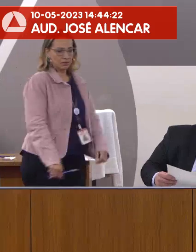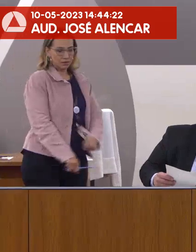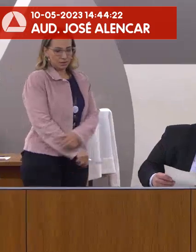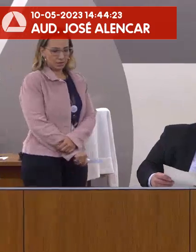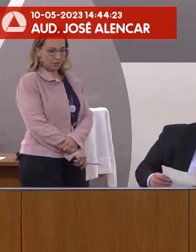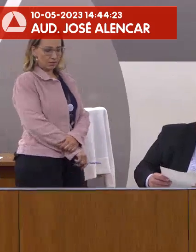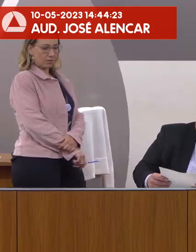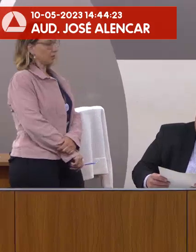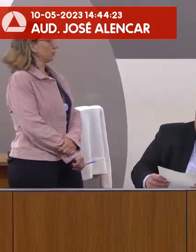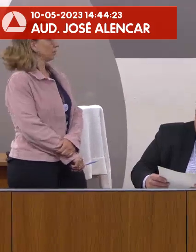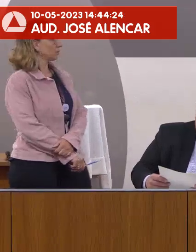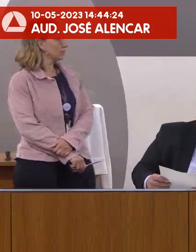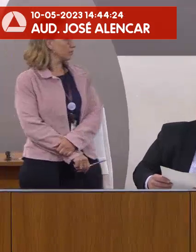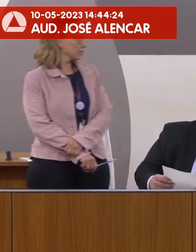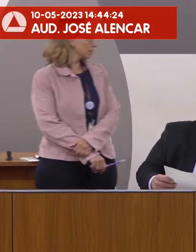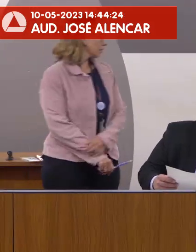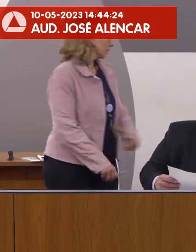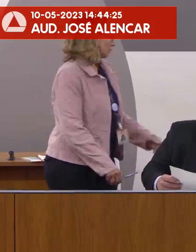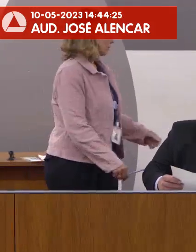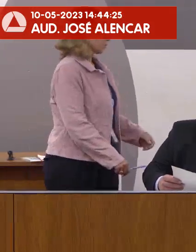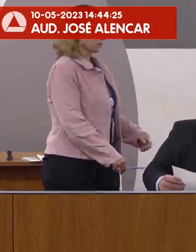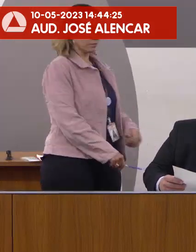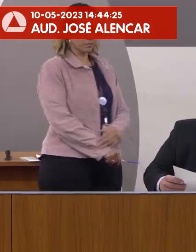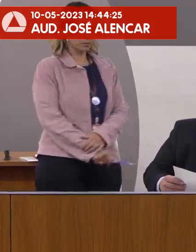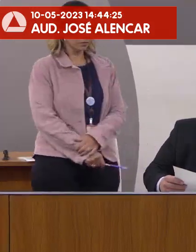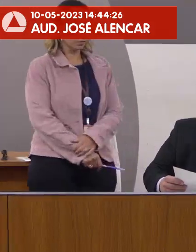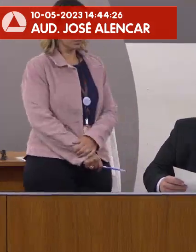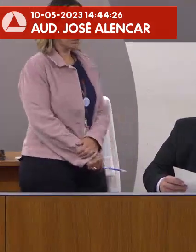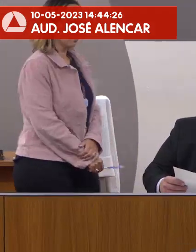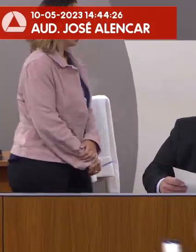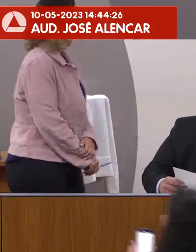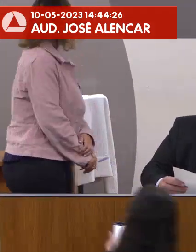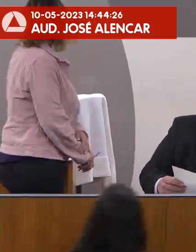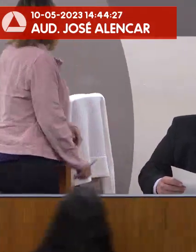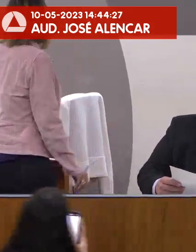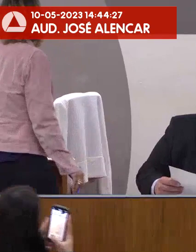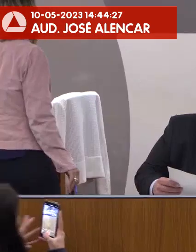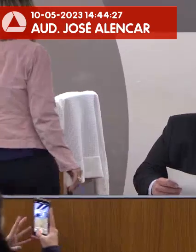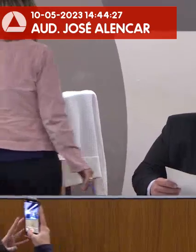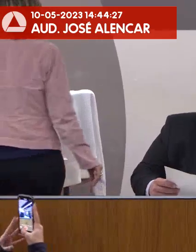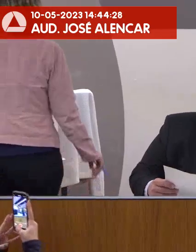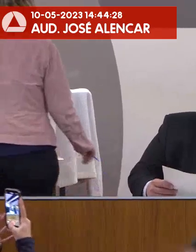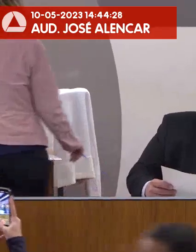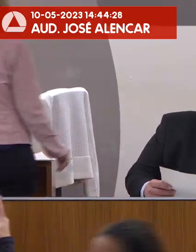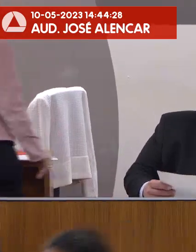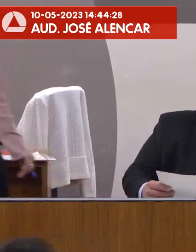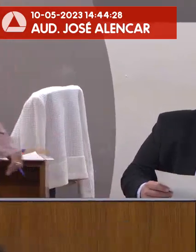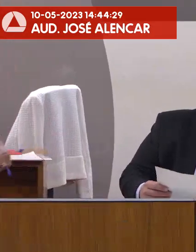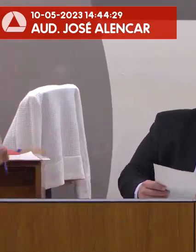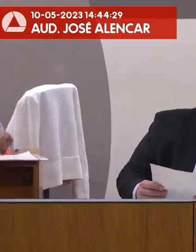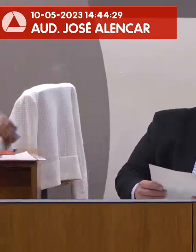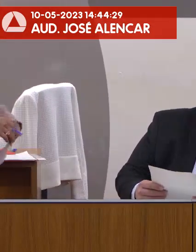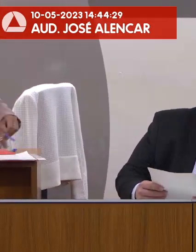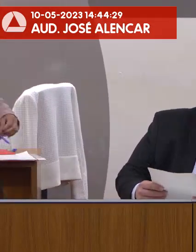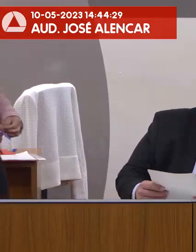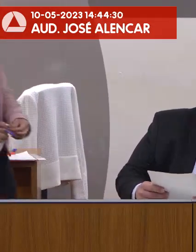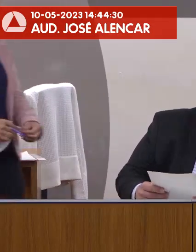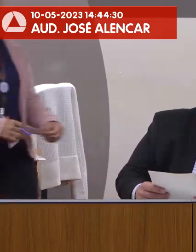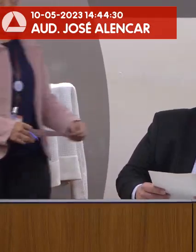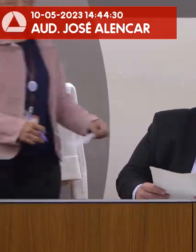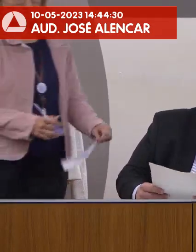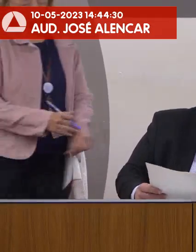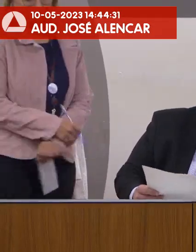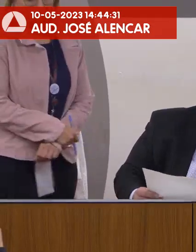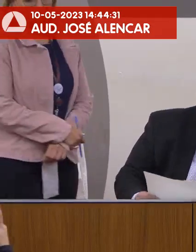a segunda reunião originada a comissão de Defesa do Consumidor contribuinte da primeira sessão Legislativa ordinária da